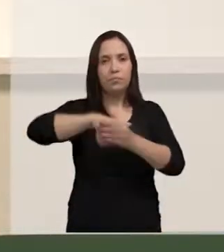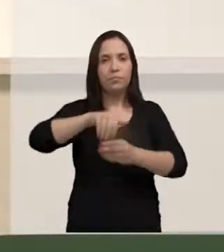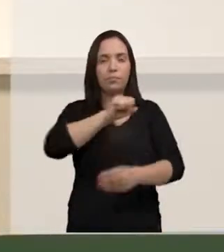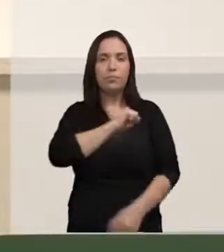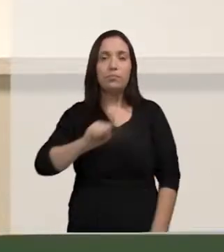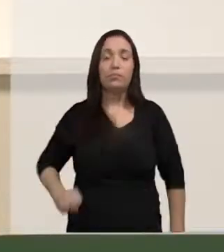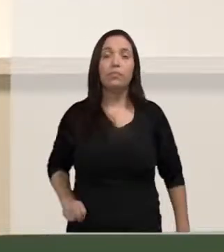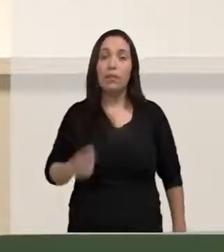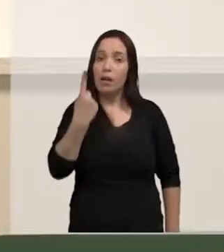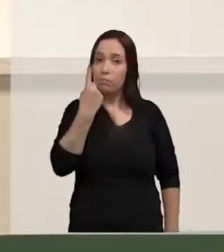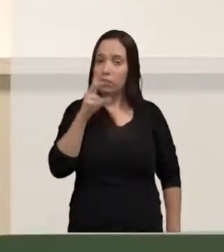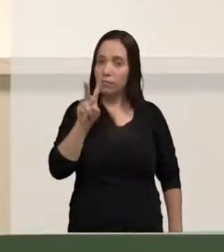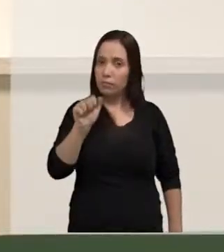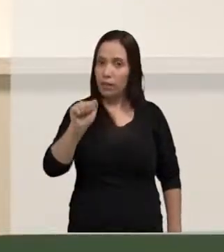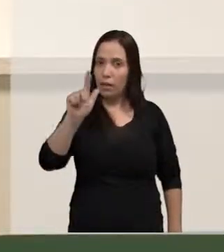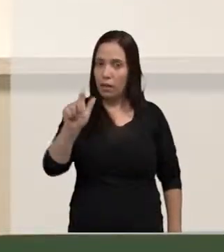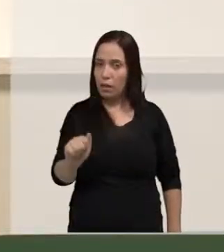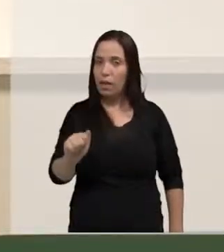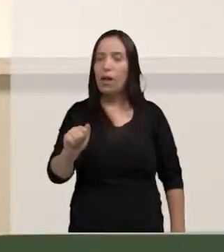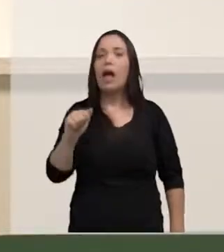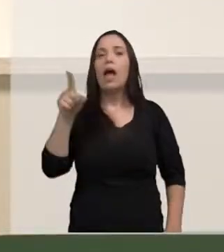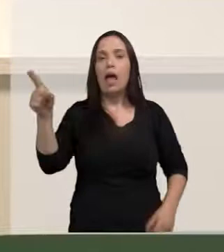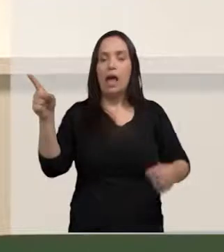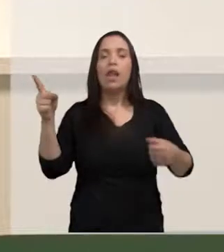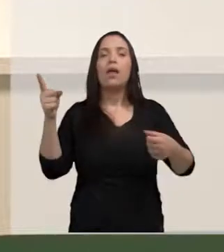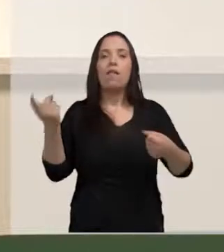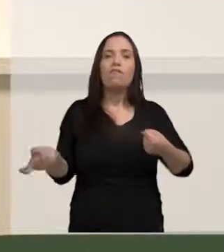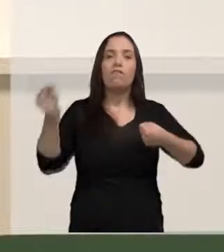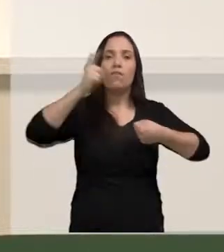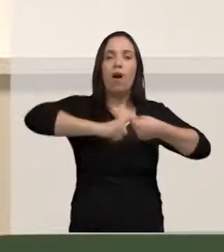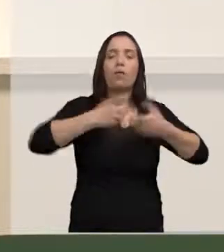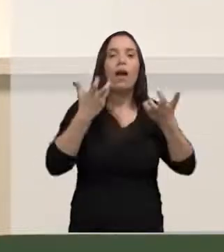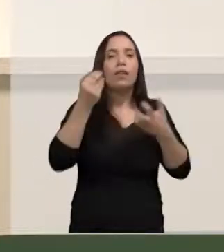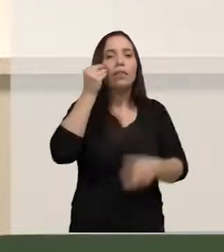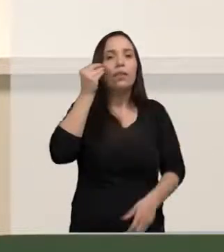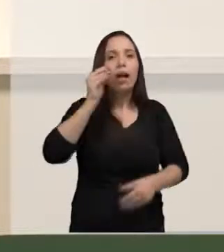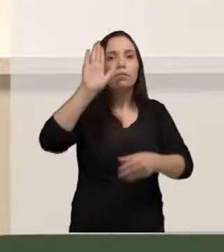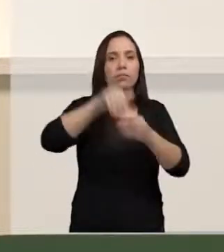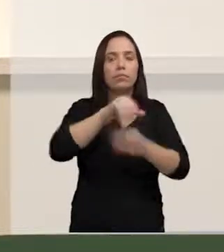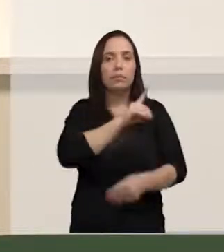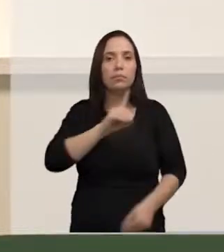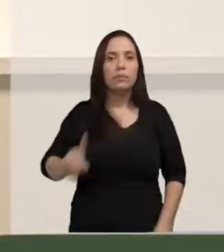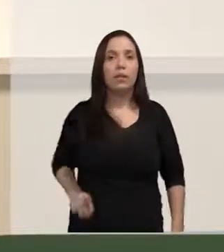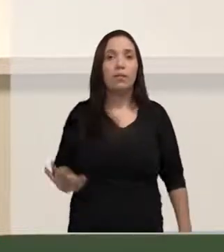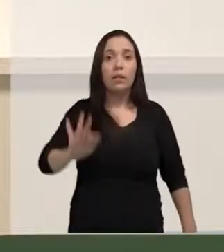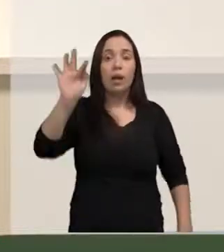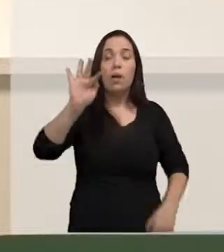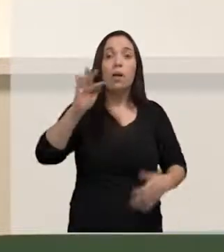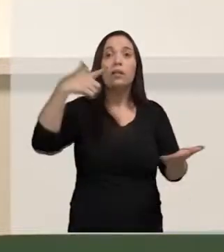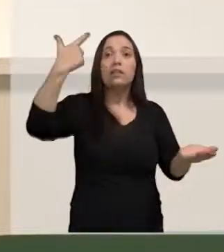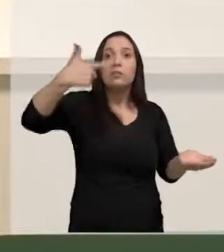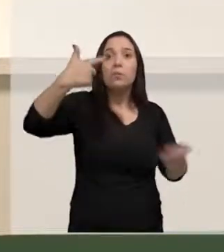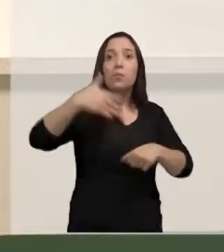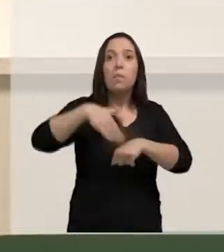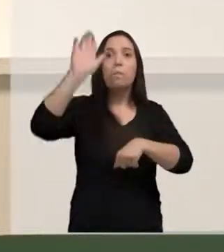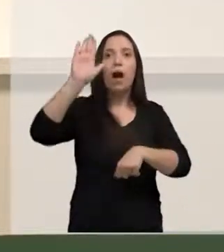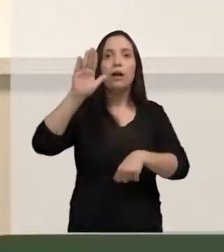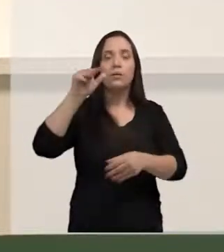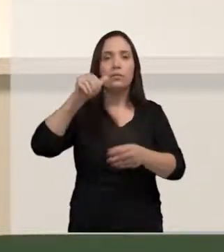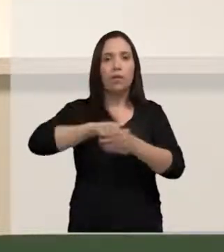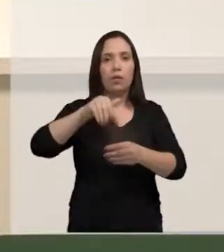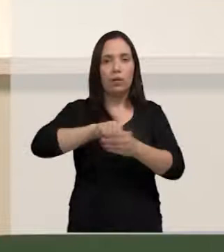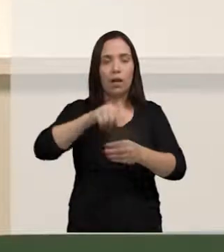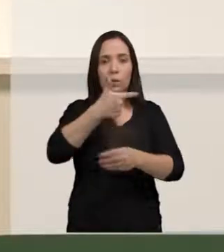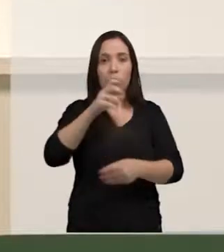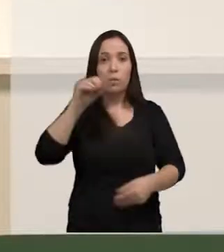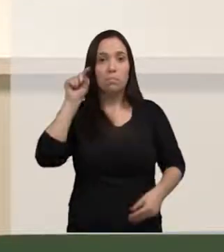Senado, que era uma vaga, tá certo? Para voltar à Câmara. Volta o mais de 200 mil votos. É o segundo mais votado, só perde para o